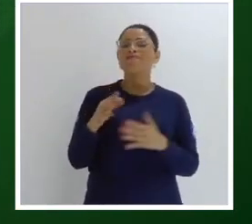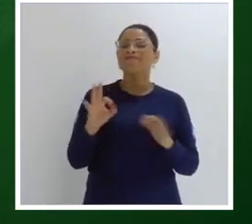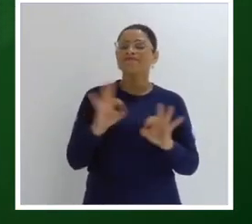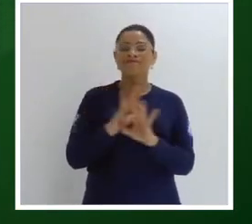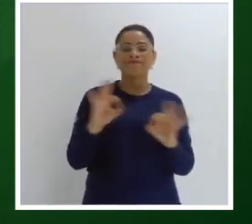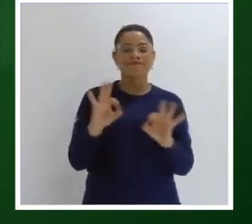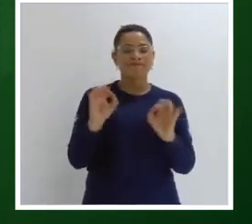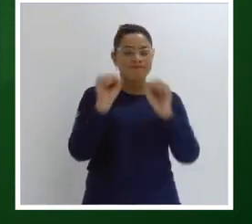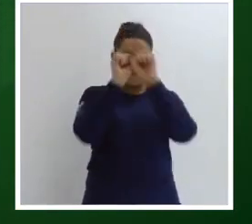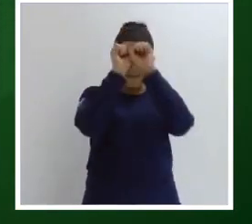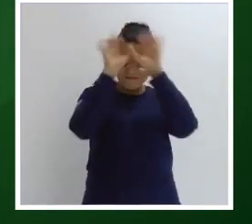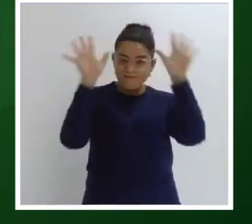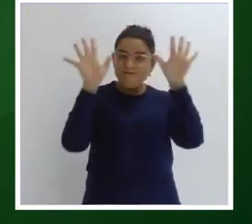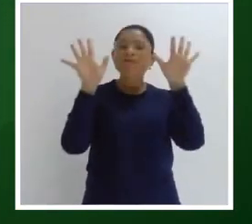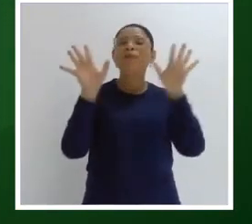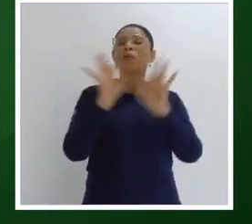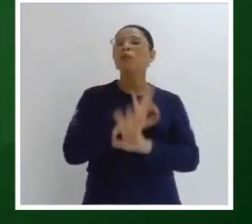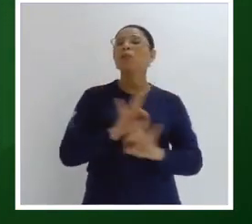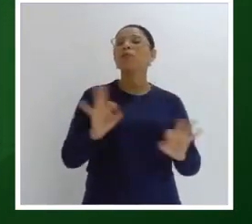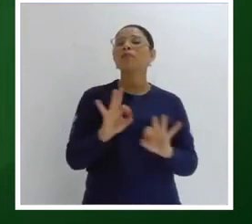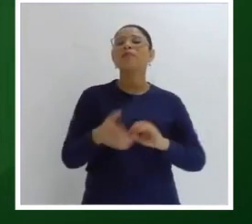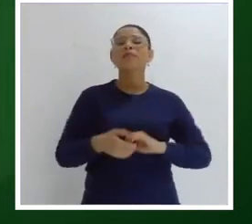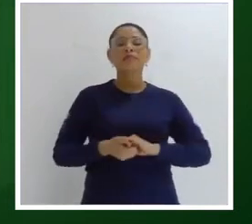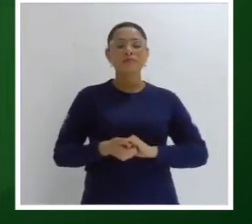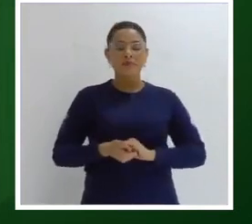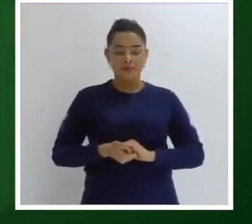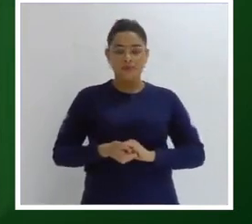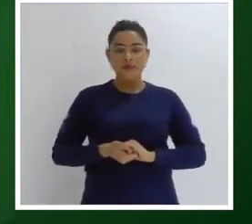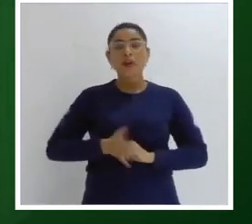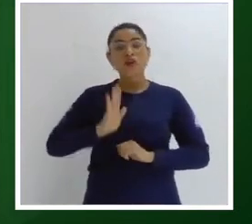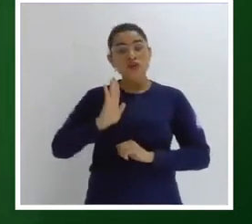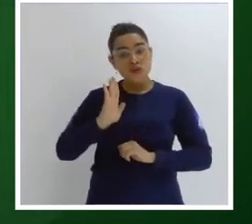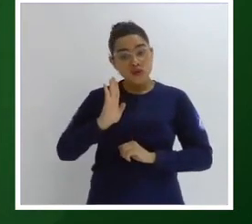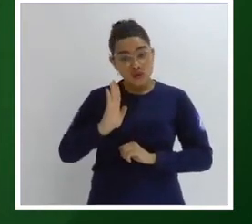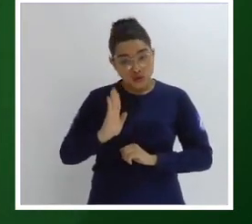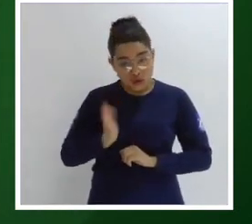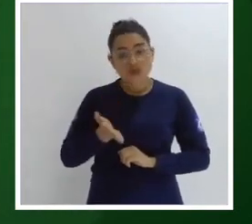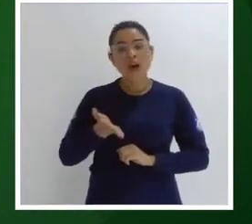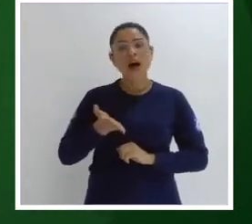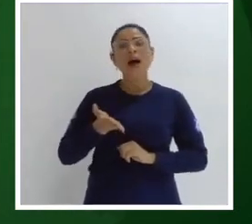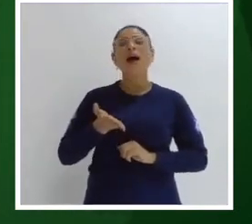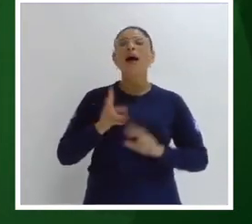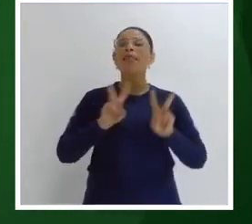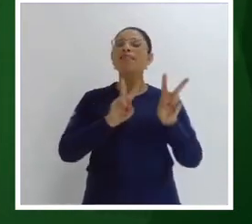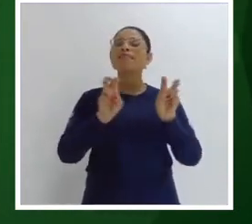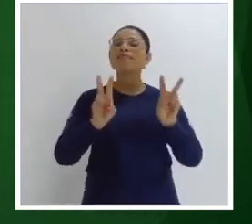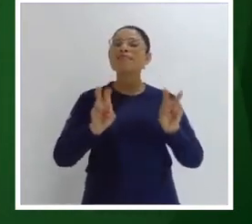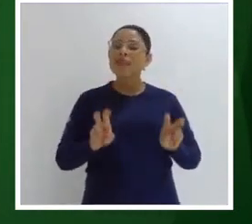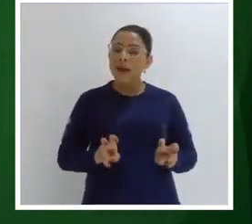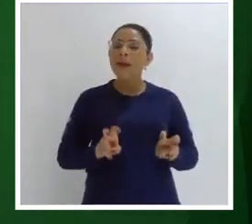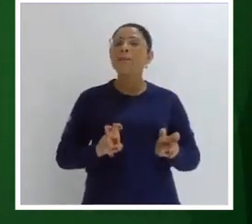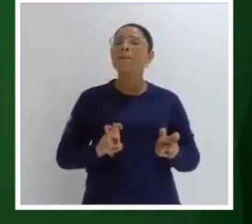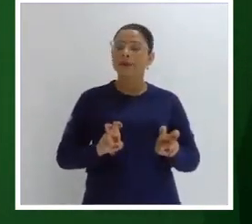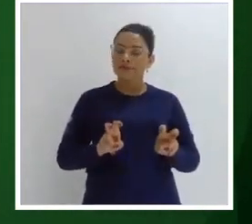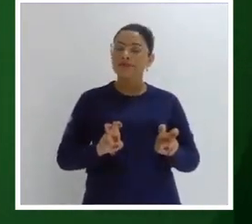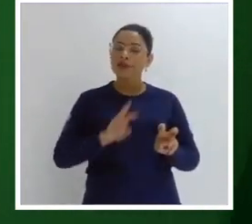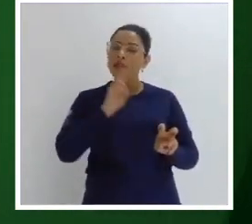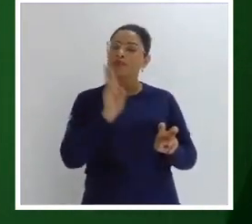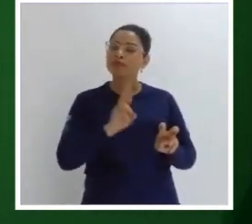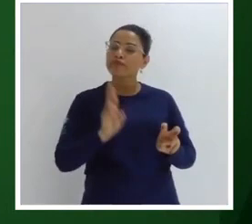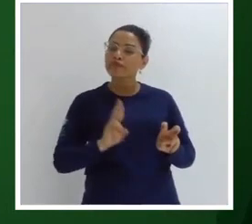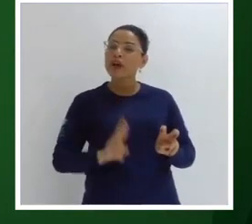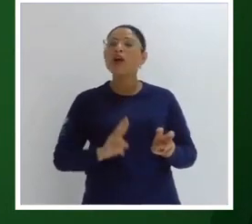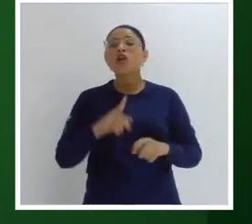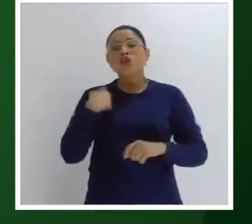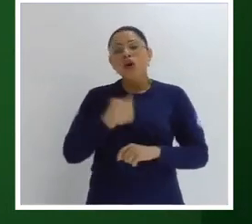lúcidas muito brilhantes e tal já foi já foi abordando esses temas todos né a gente pede desculpas aí para